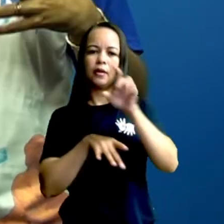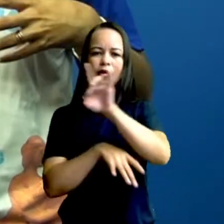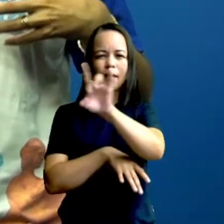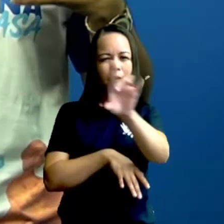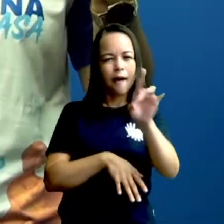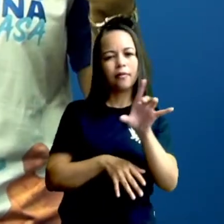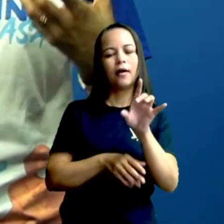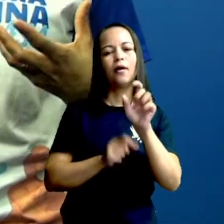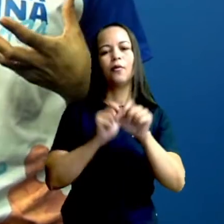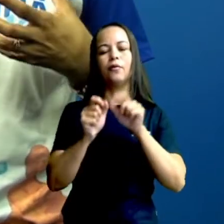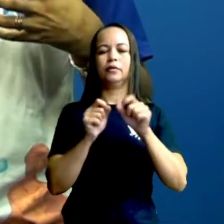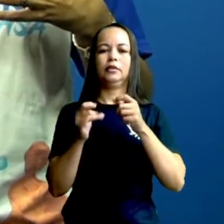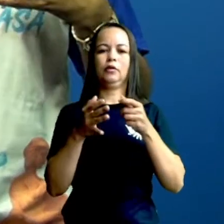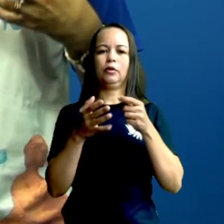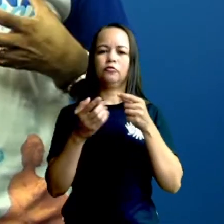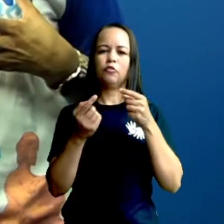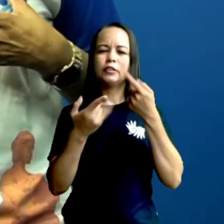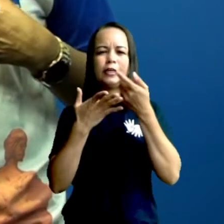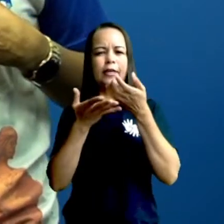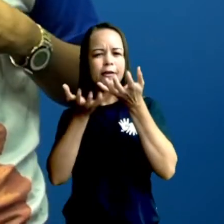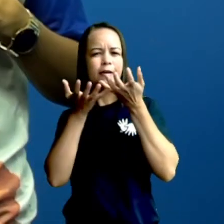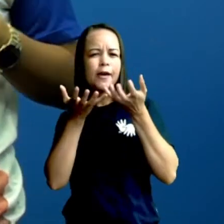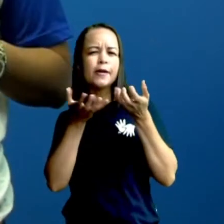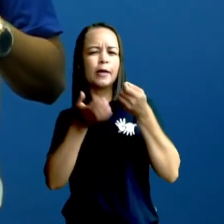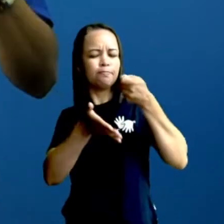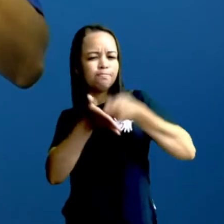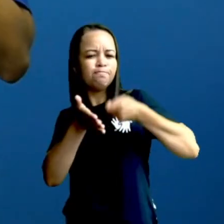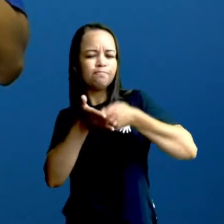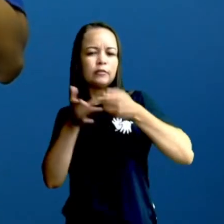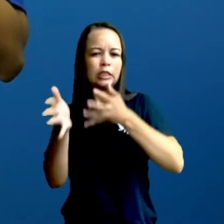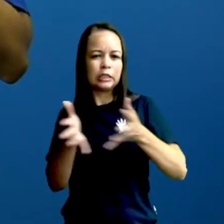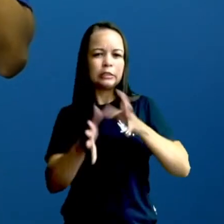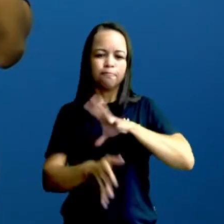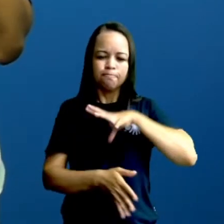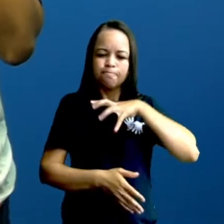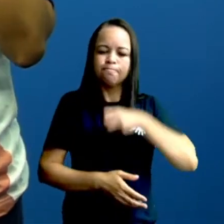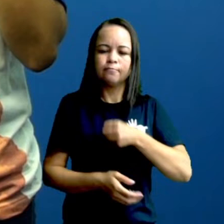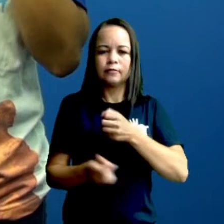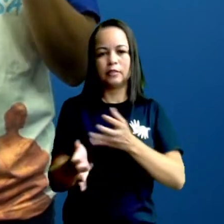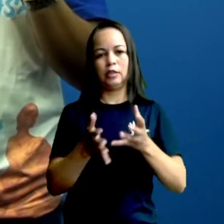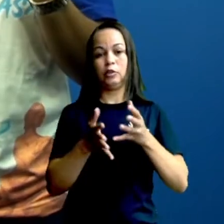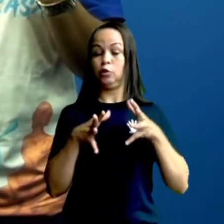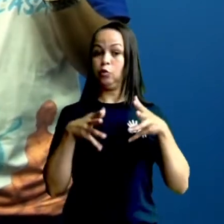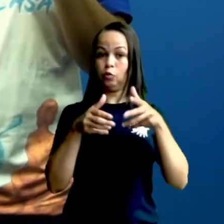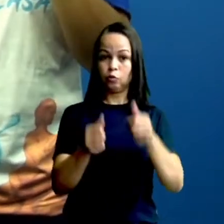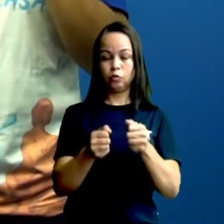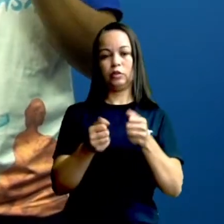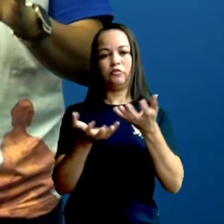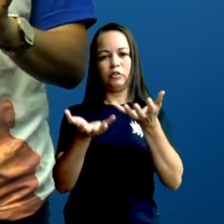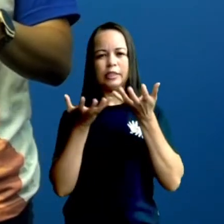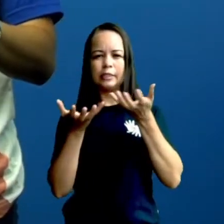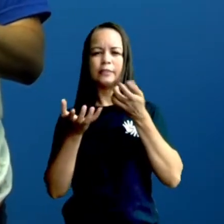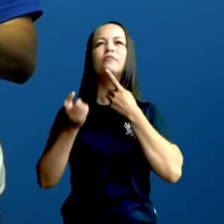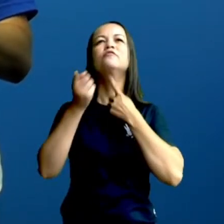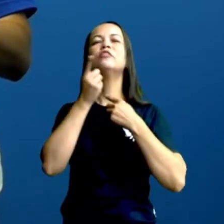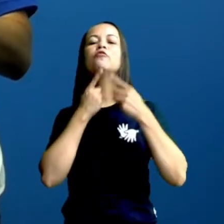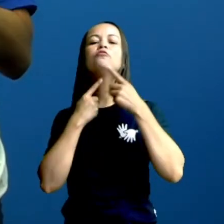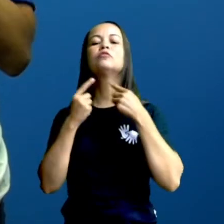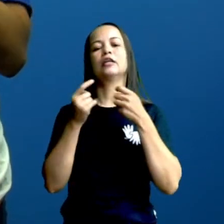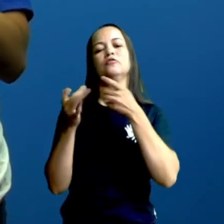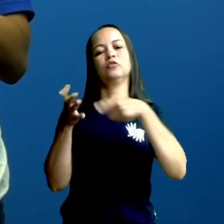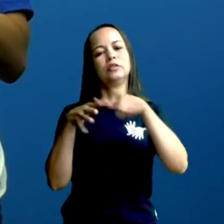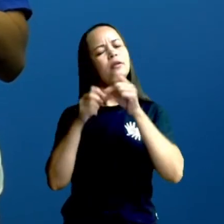se dedicar e se empenhar para aquilo ali, tá bom? Então é isso aí, tudo que você quiser ser, você poderá